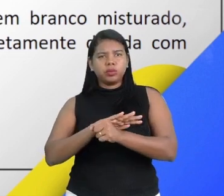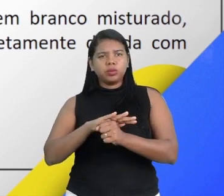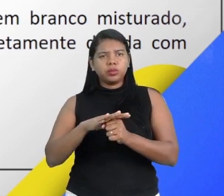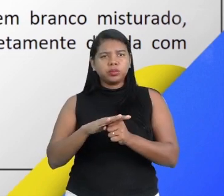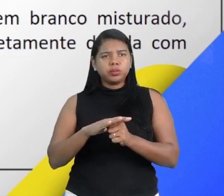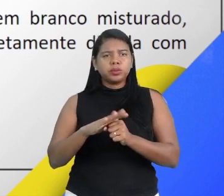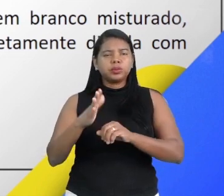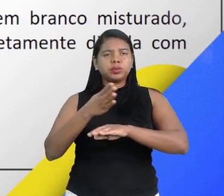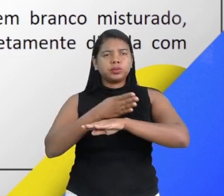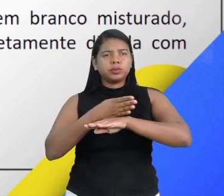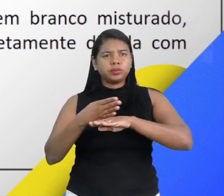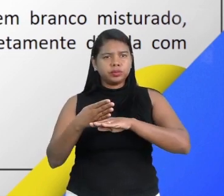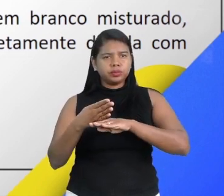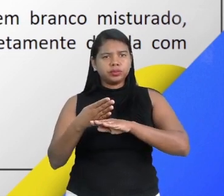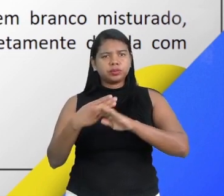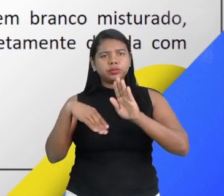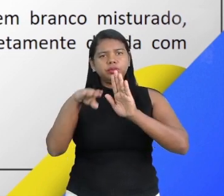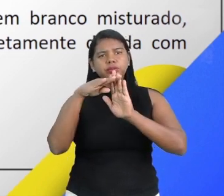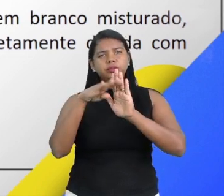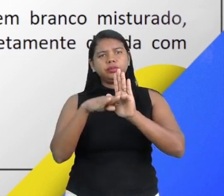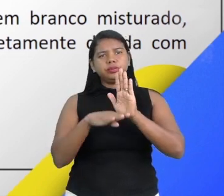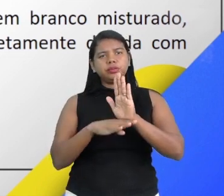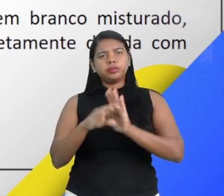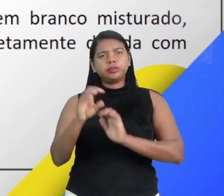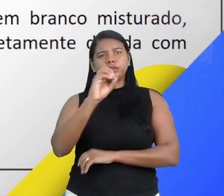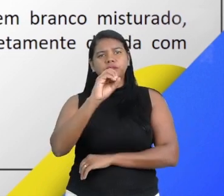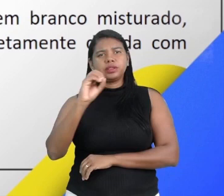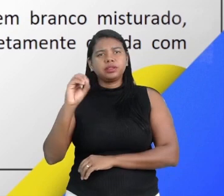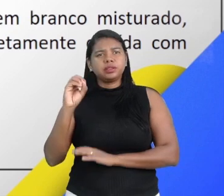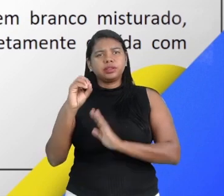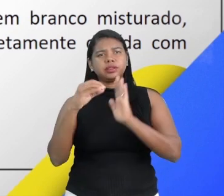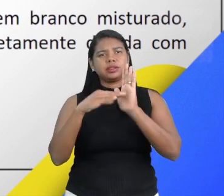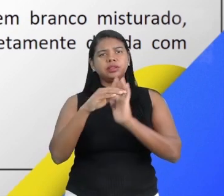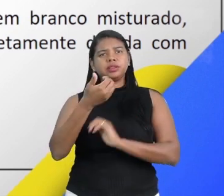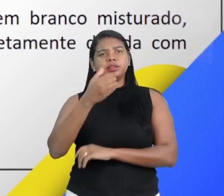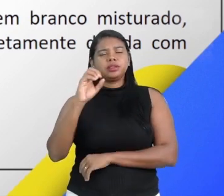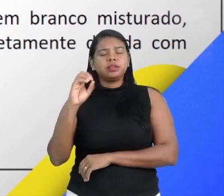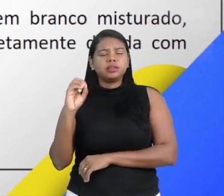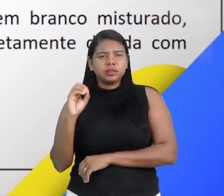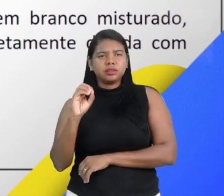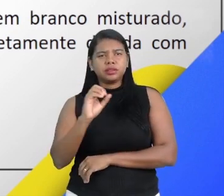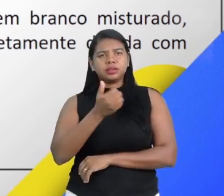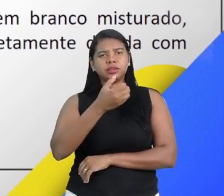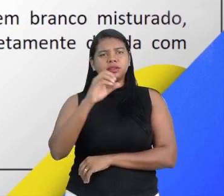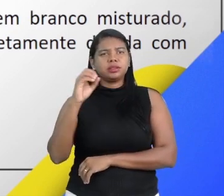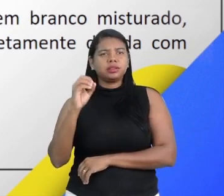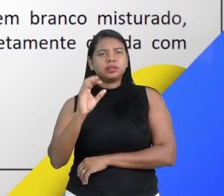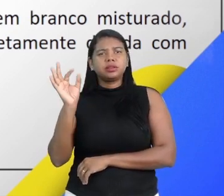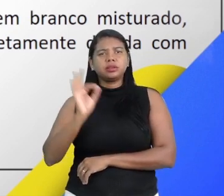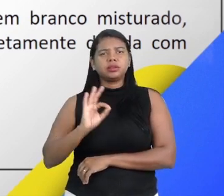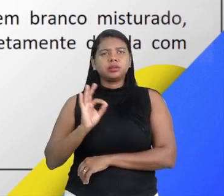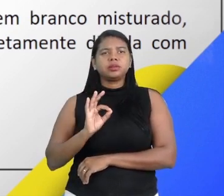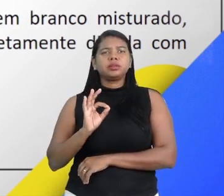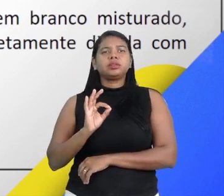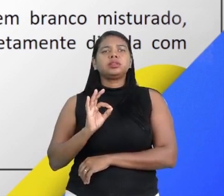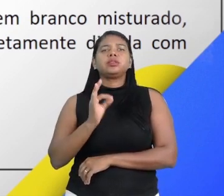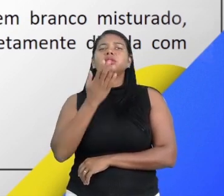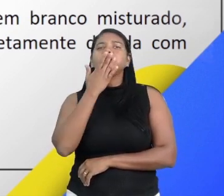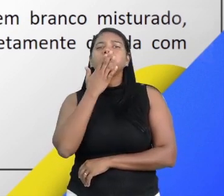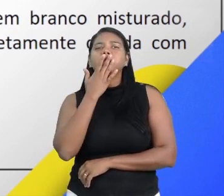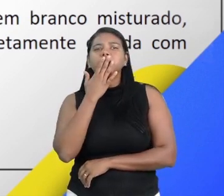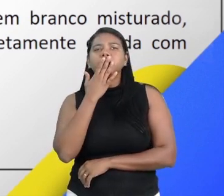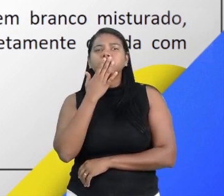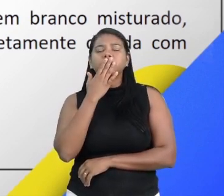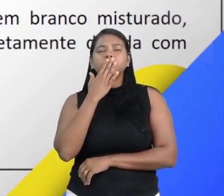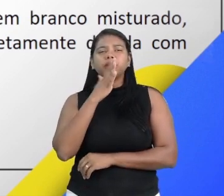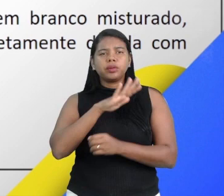de 0 a 100. Uma saturação de 100% significa que a cor é pura, ela não tem branco misturado. E à medida que você vai diminuindo